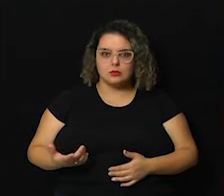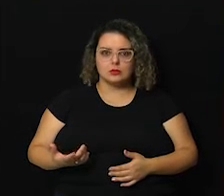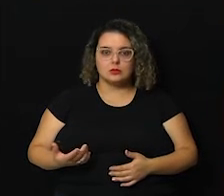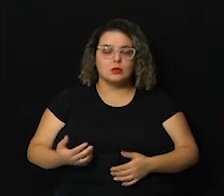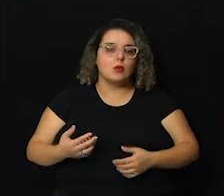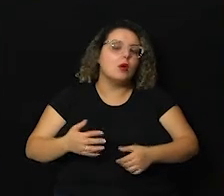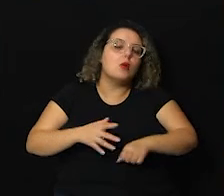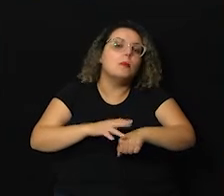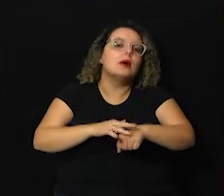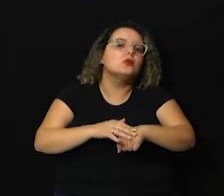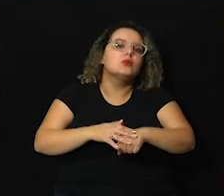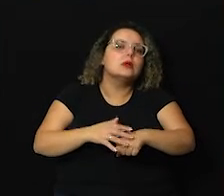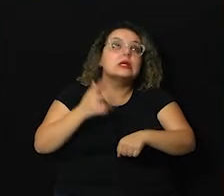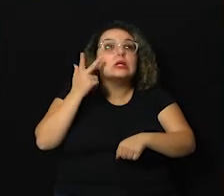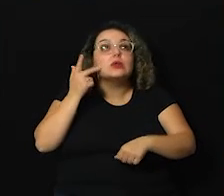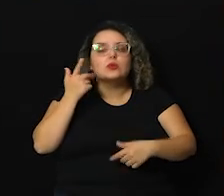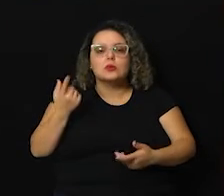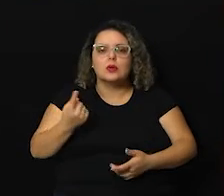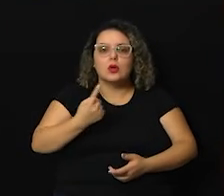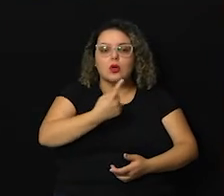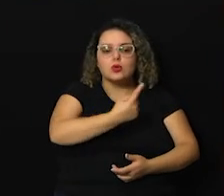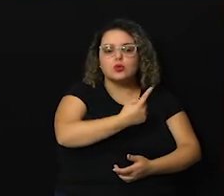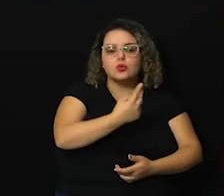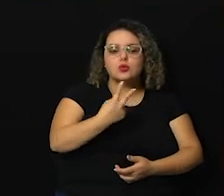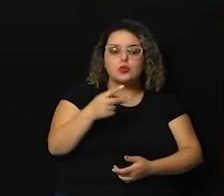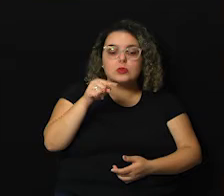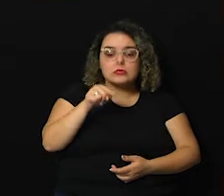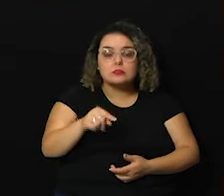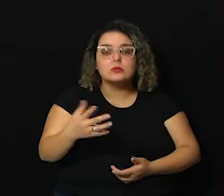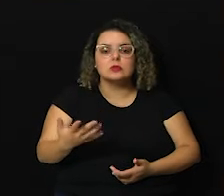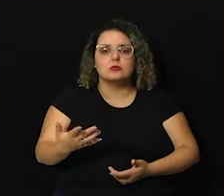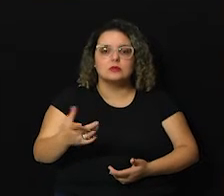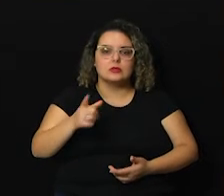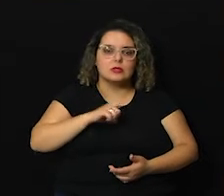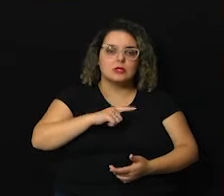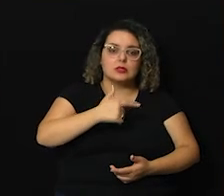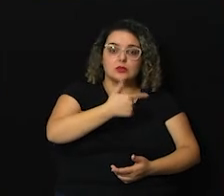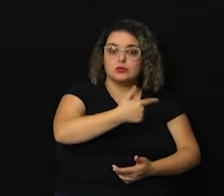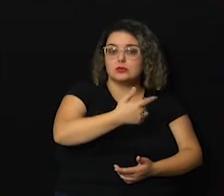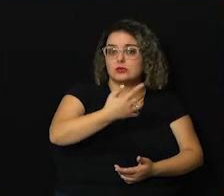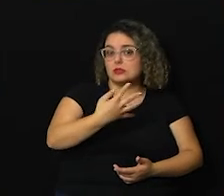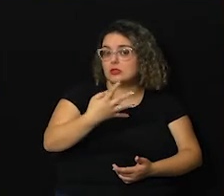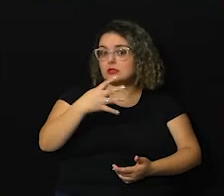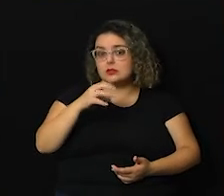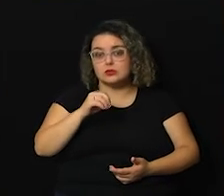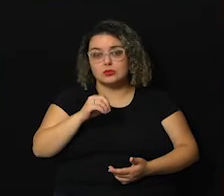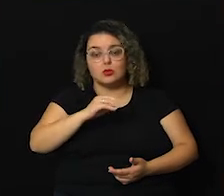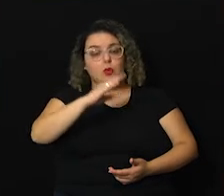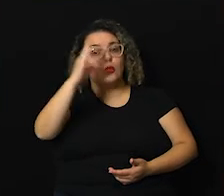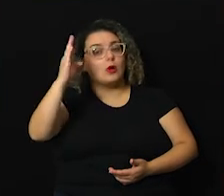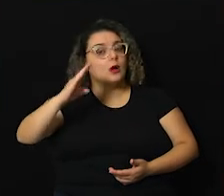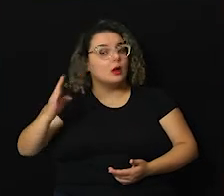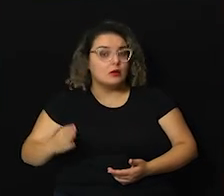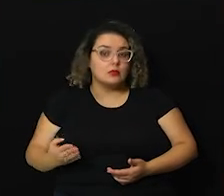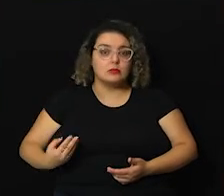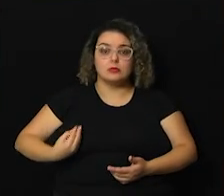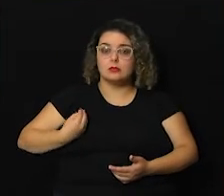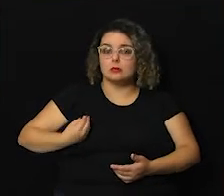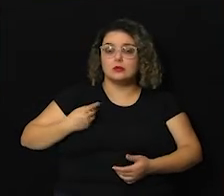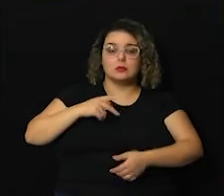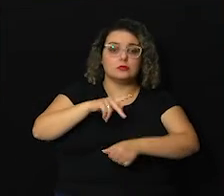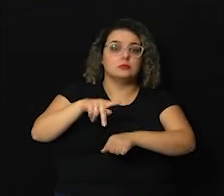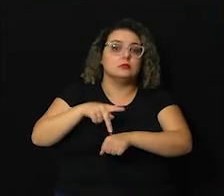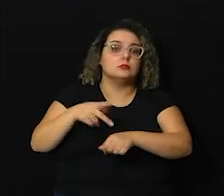frequente assim. Quando você fala 12 mil diagnósticos, nós temos 240 milhões de brasileiros vivendo no